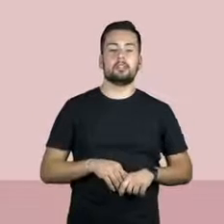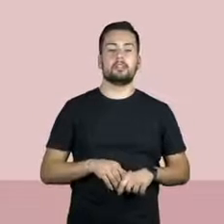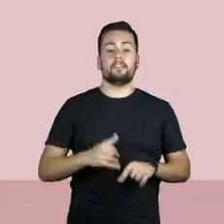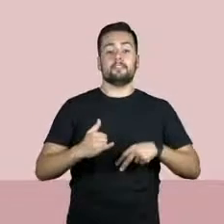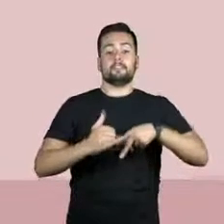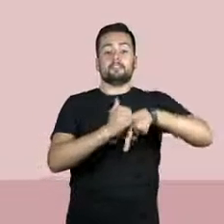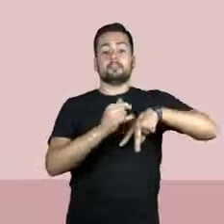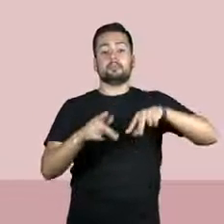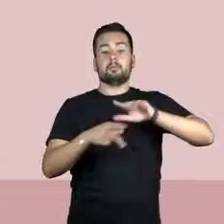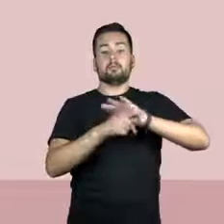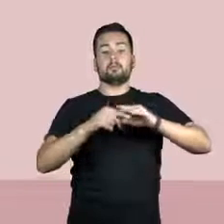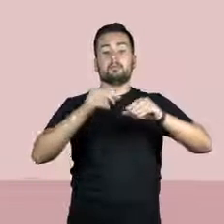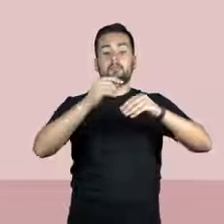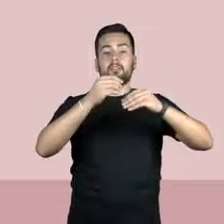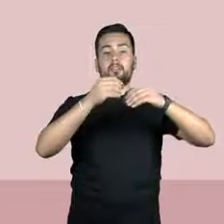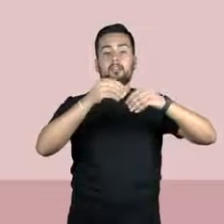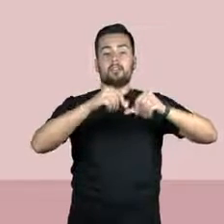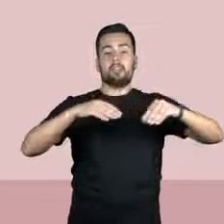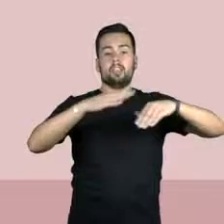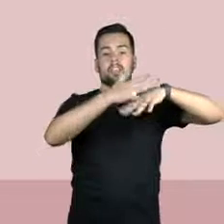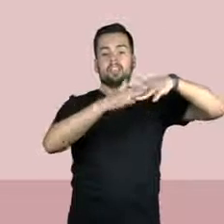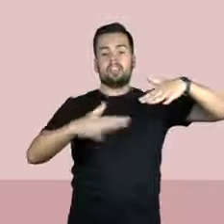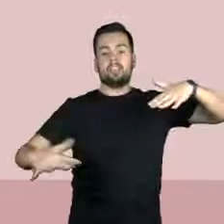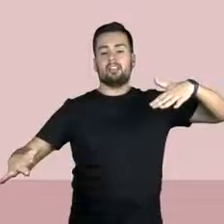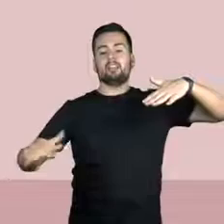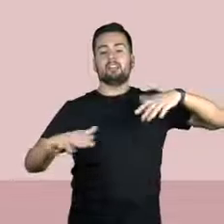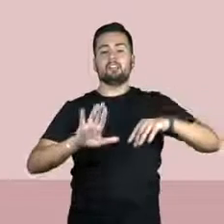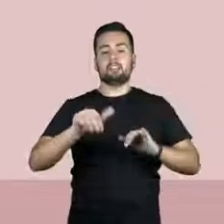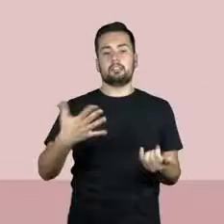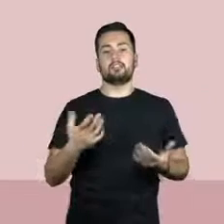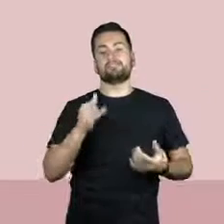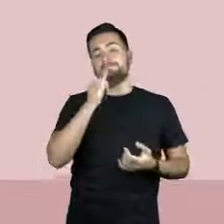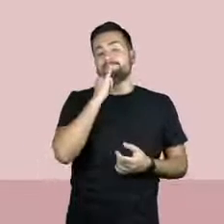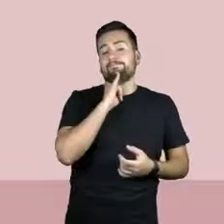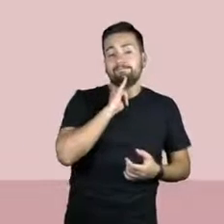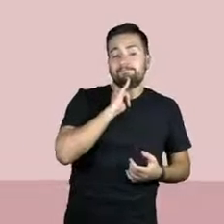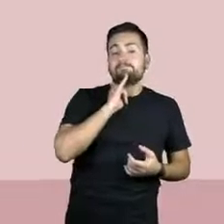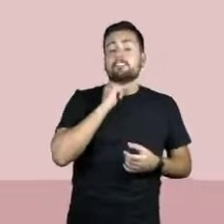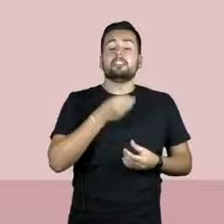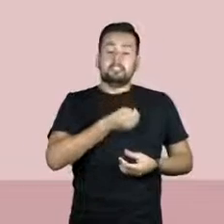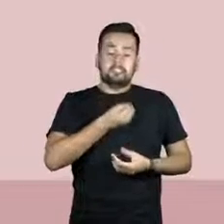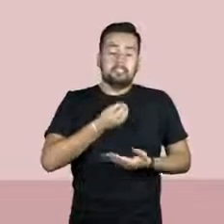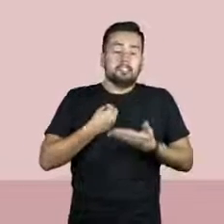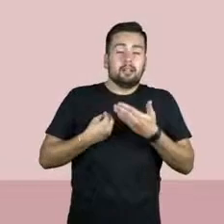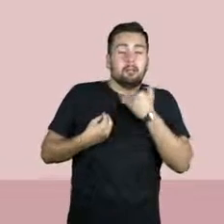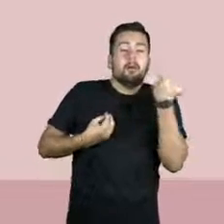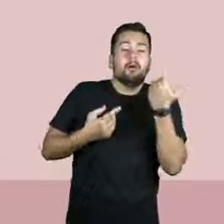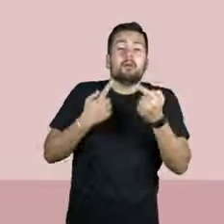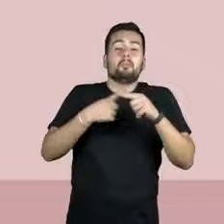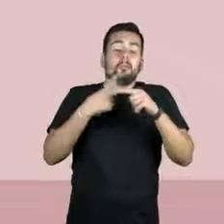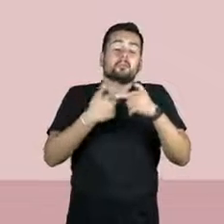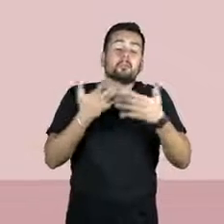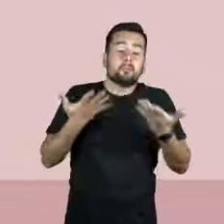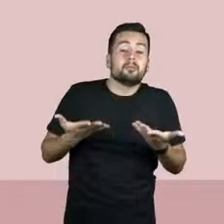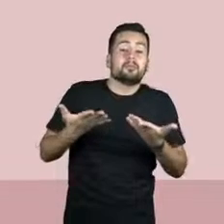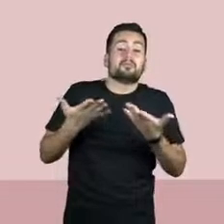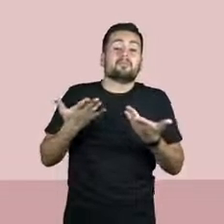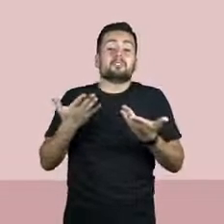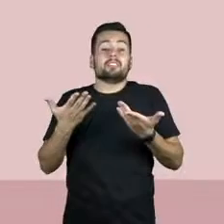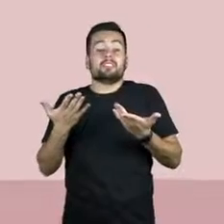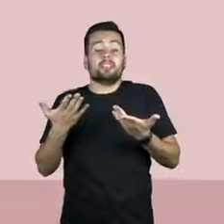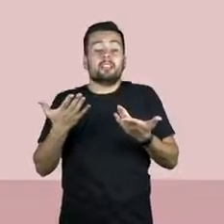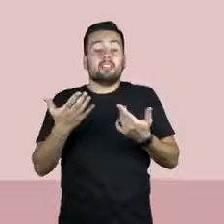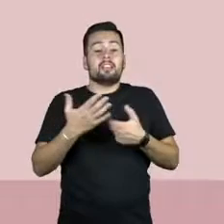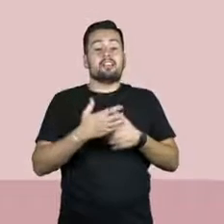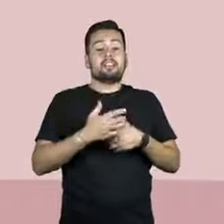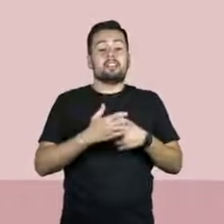de terra, né? Então, infelizmente, muitas vidas se perderam por ocasião disso, né? Muitos por causas naturais, outras